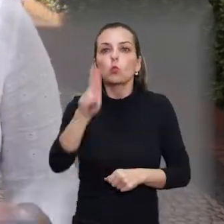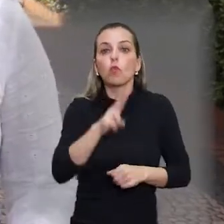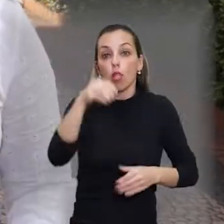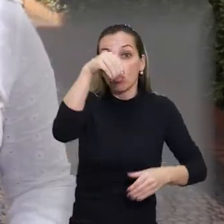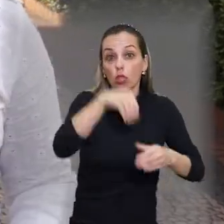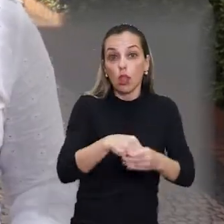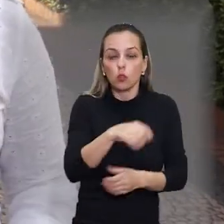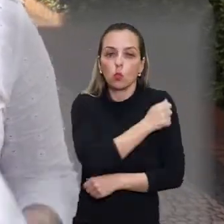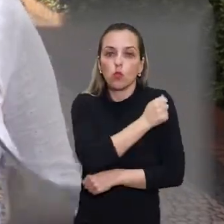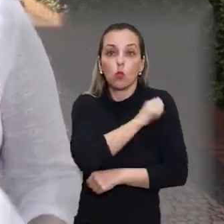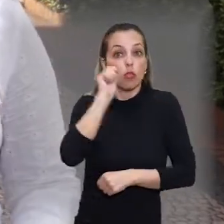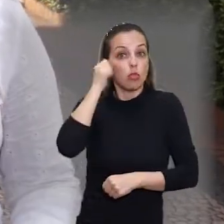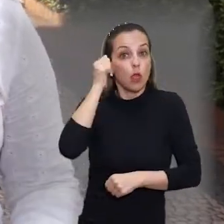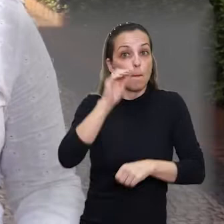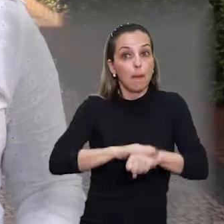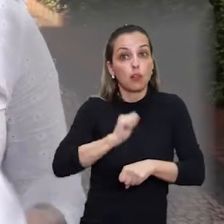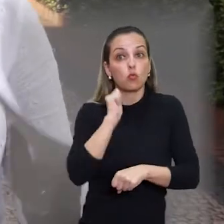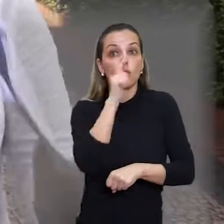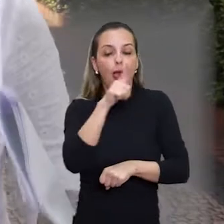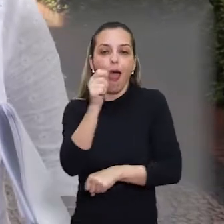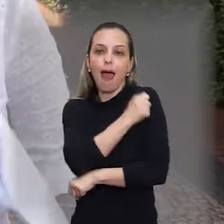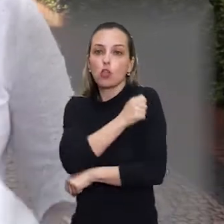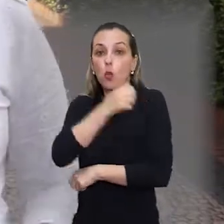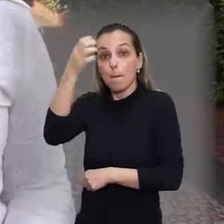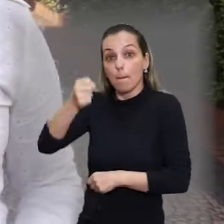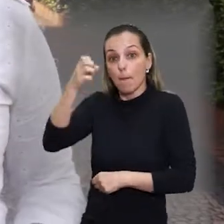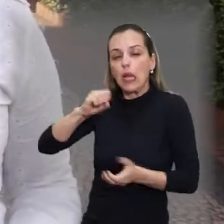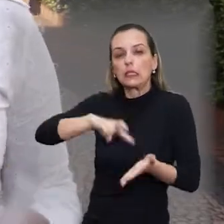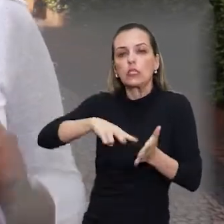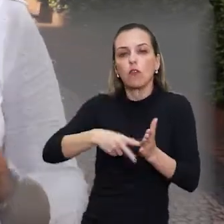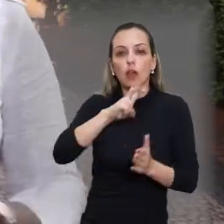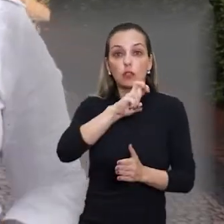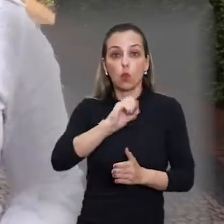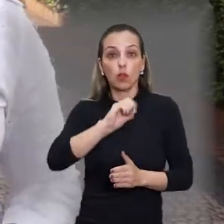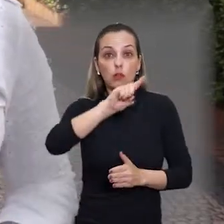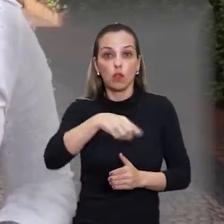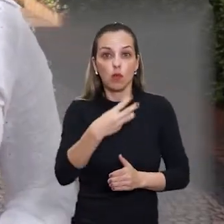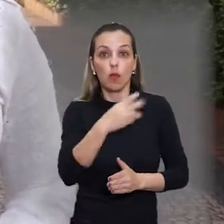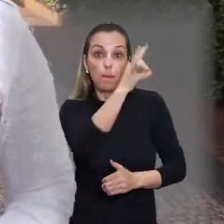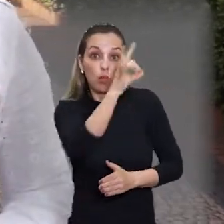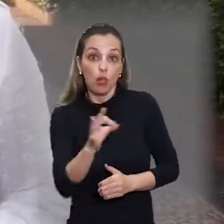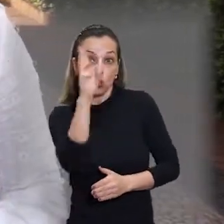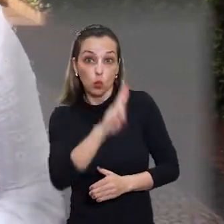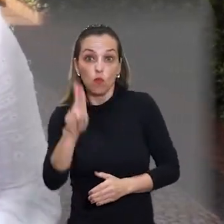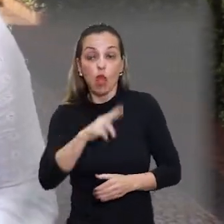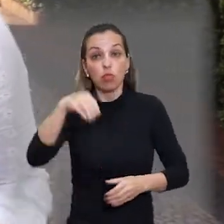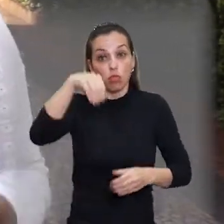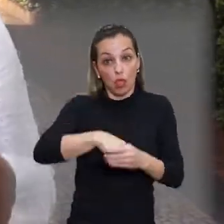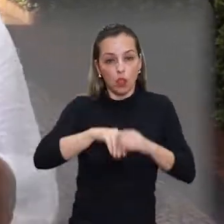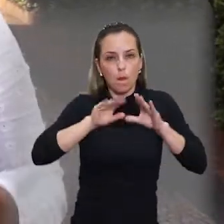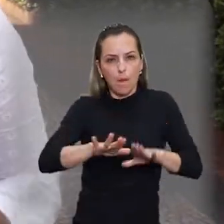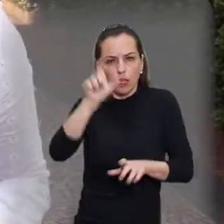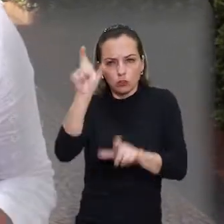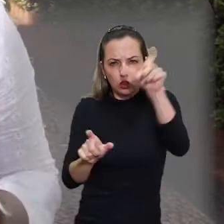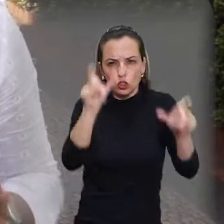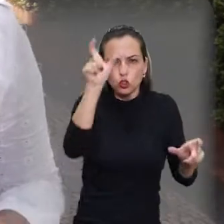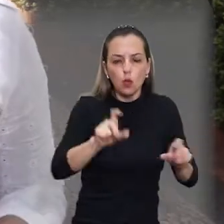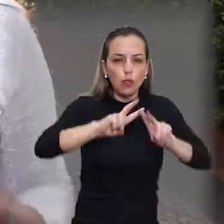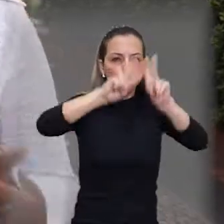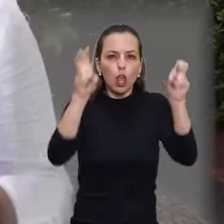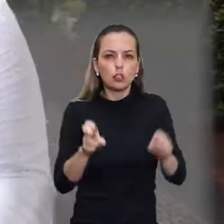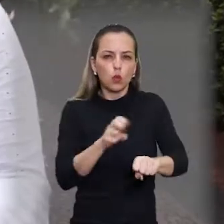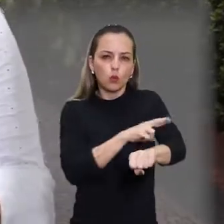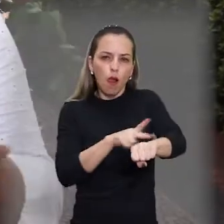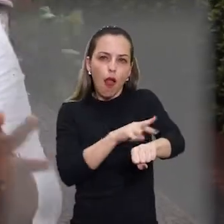de estudantes negros nas universidades superou o de brancos, chegando a 50,3%. Mas como será que as